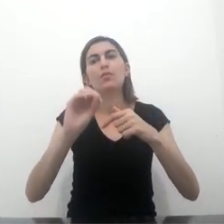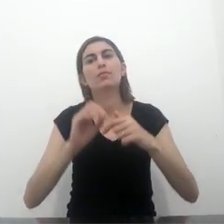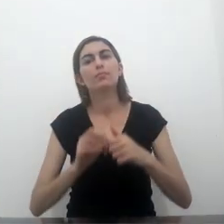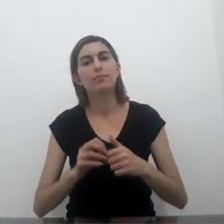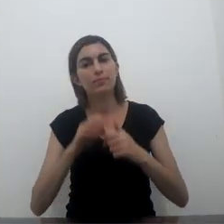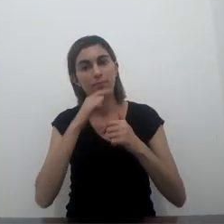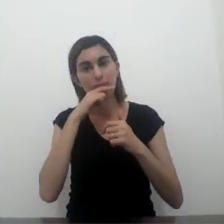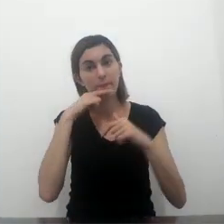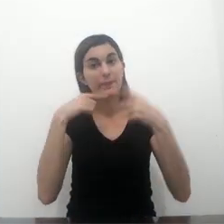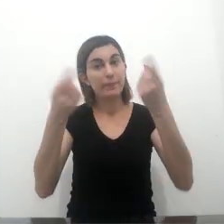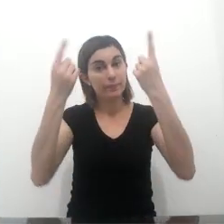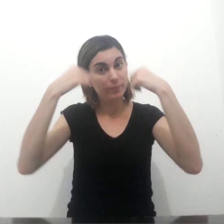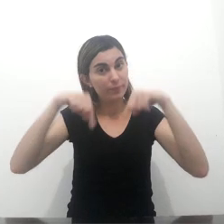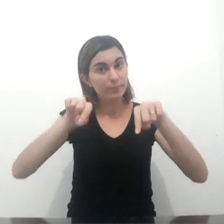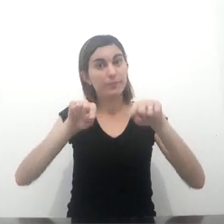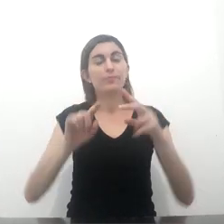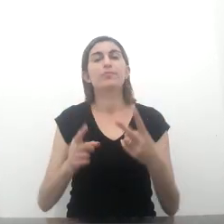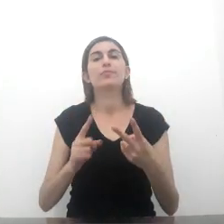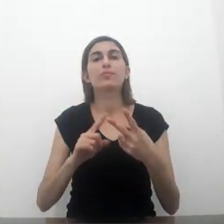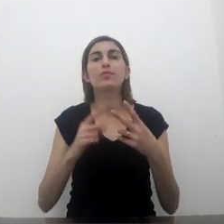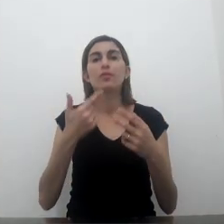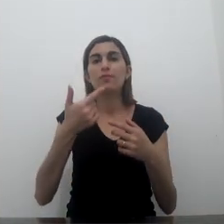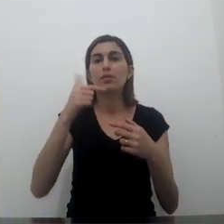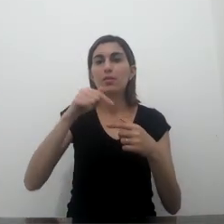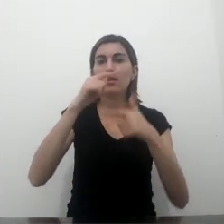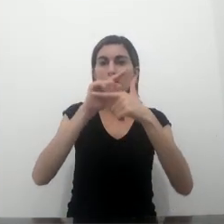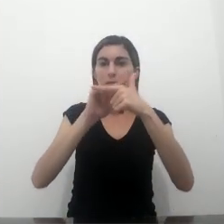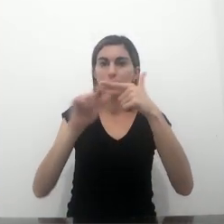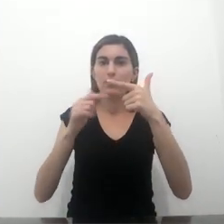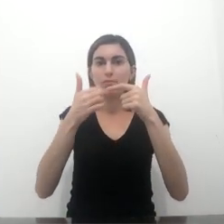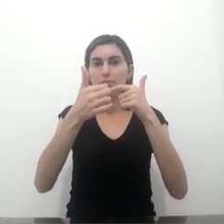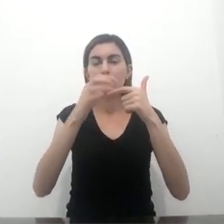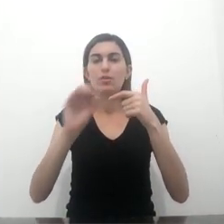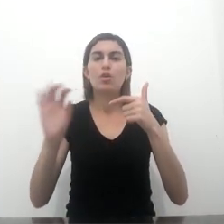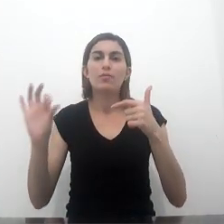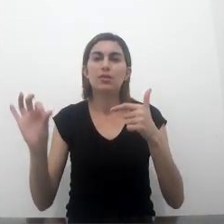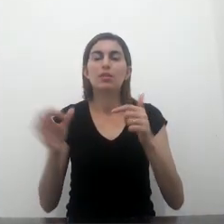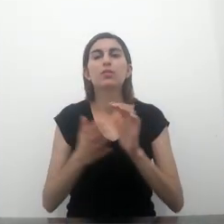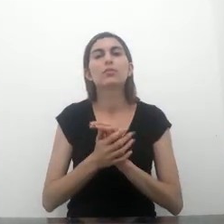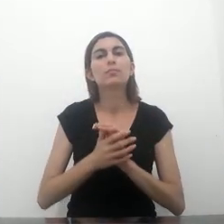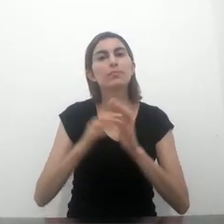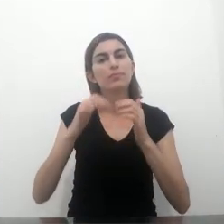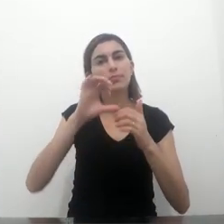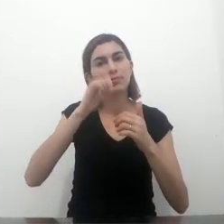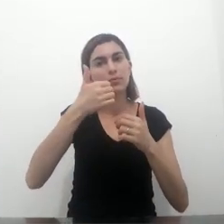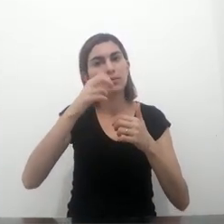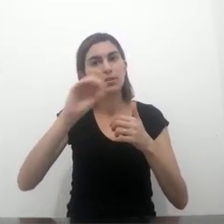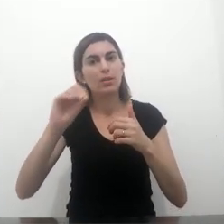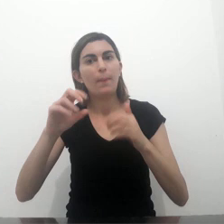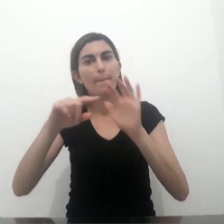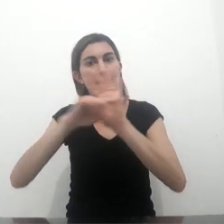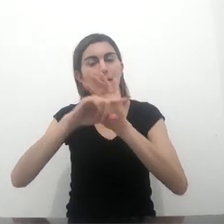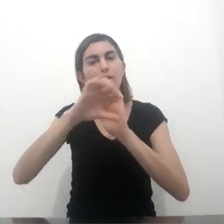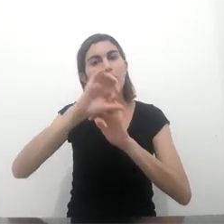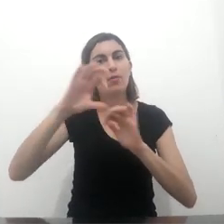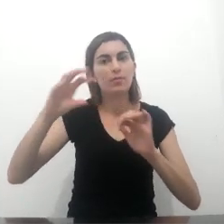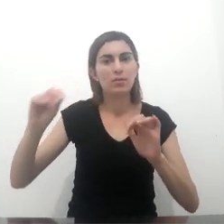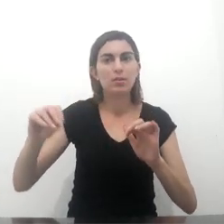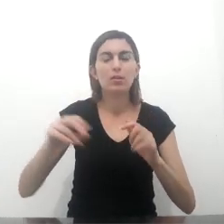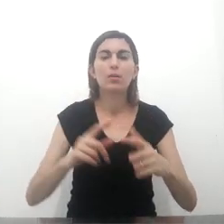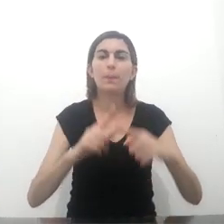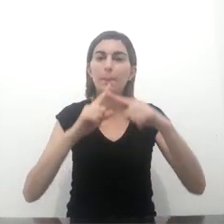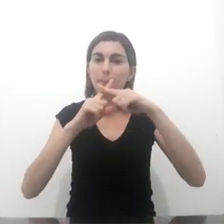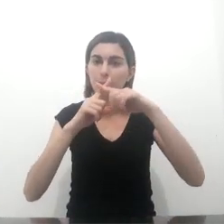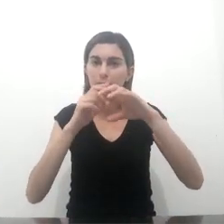dividir, 14,40. Depois, 27% de 900. 27 sobre 100 vezes